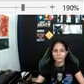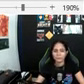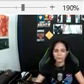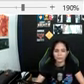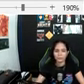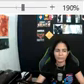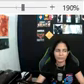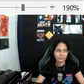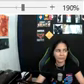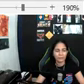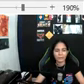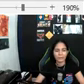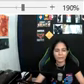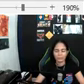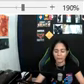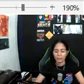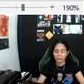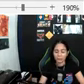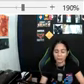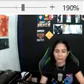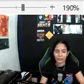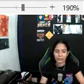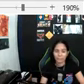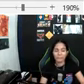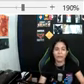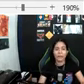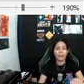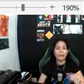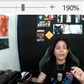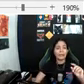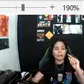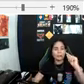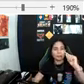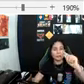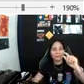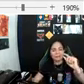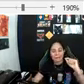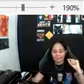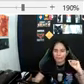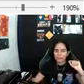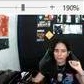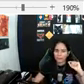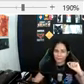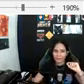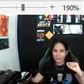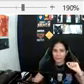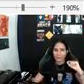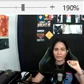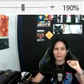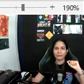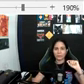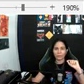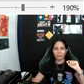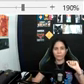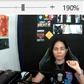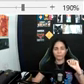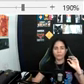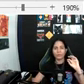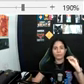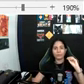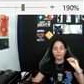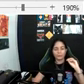vocês disseram, né? Mas que não é aplicável. Então, vamos lá. Então, trazendo essa informação que a Brenda